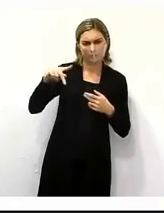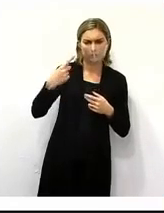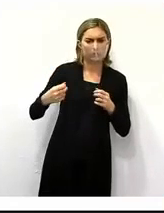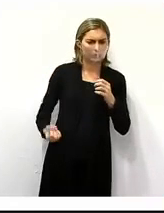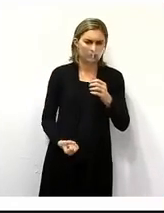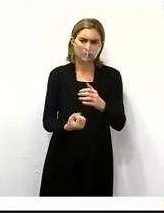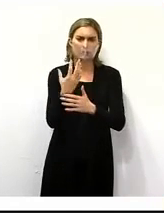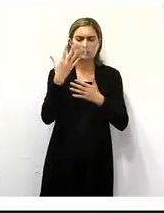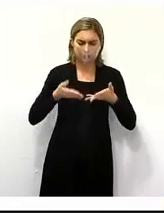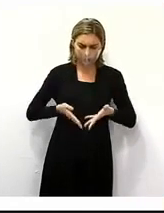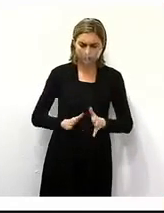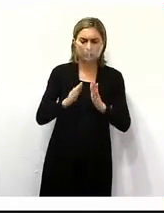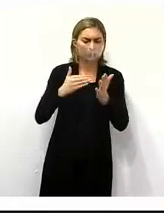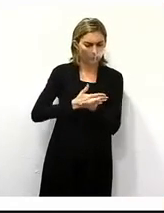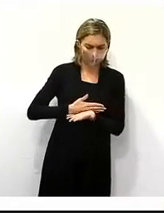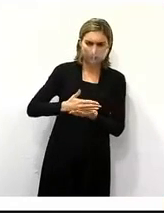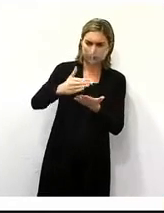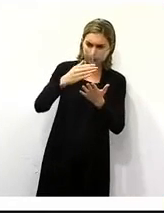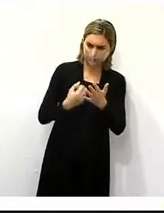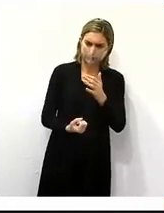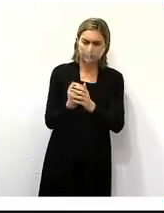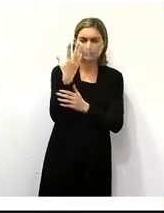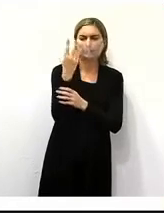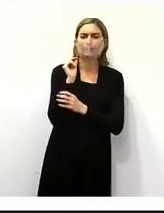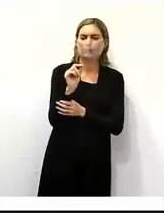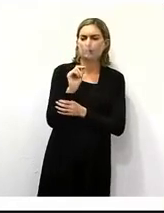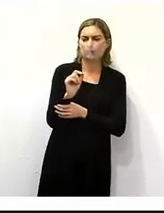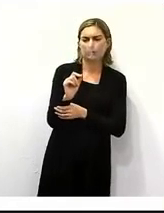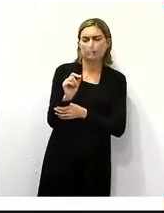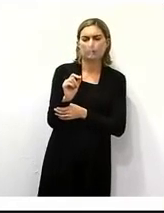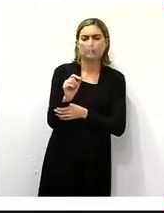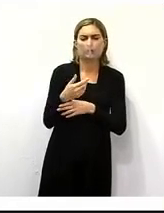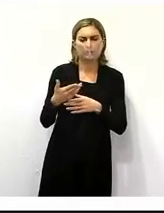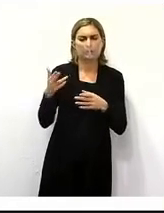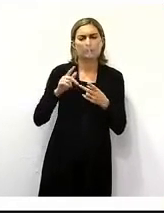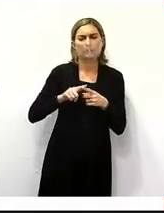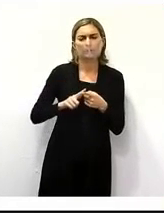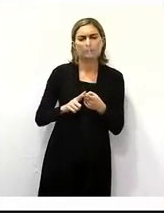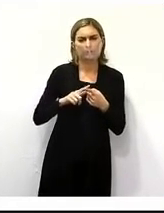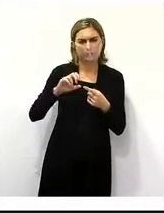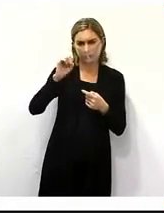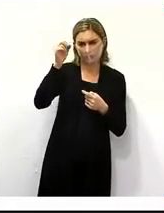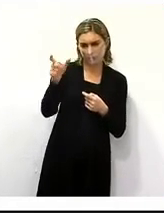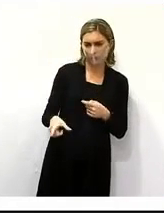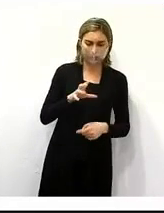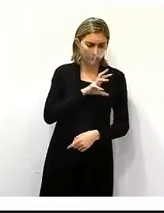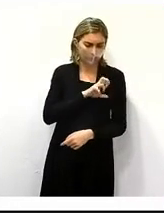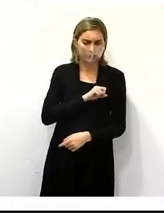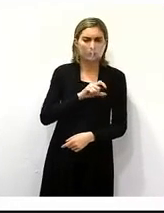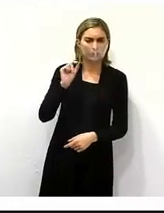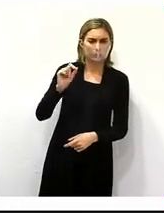Nasce daqui uma questão: se vale mais ser amado